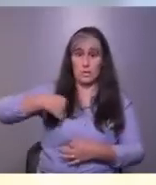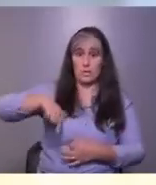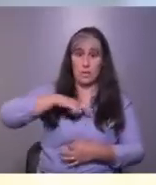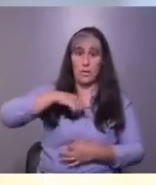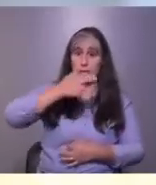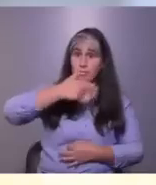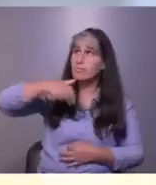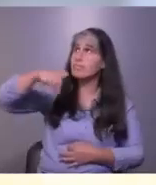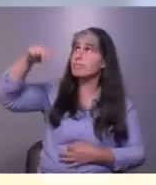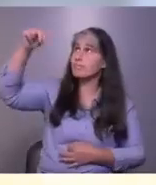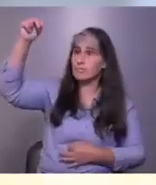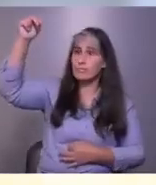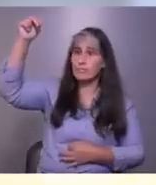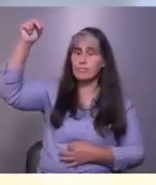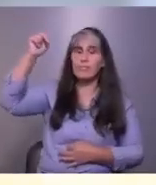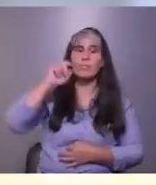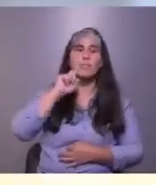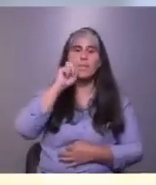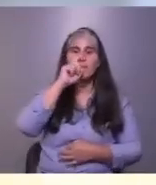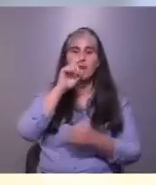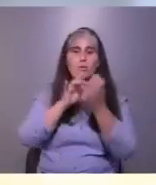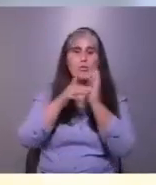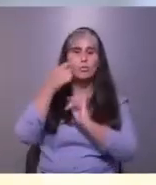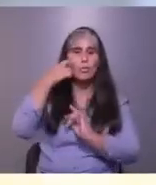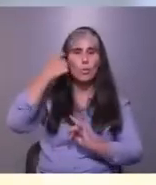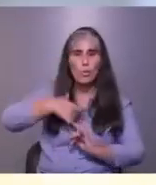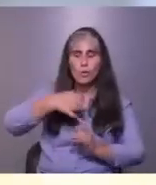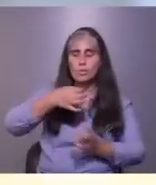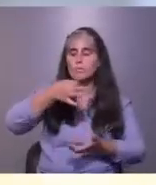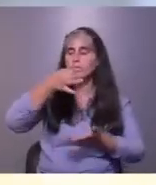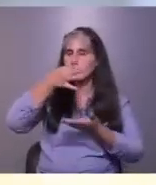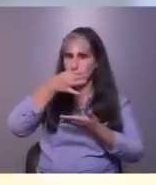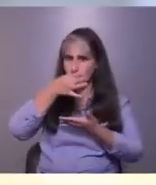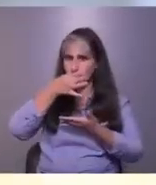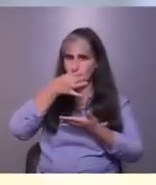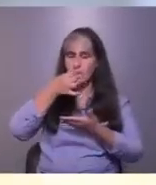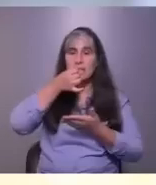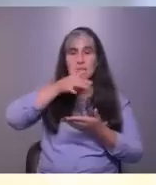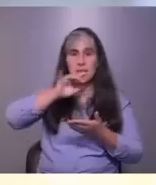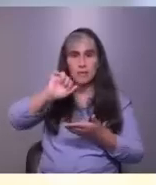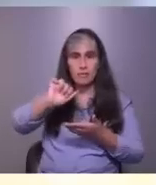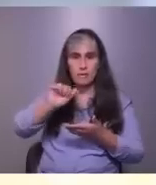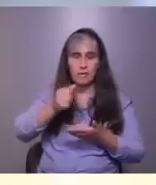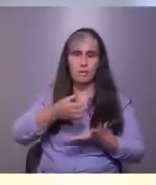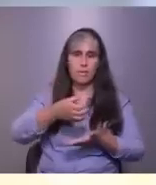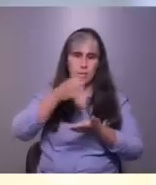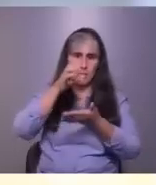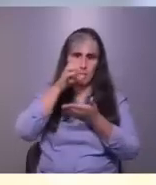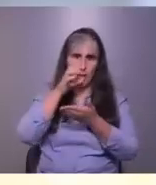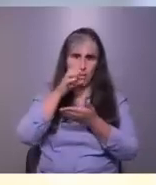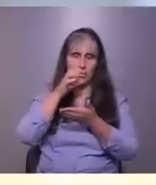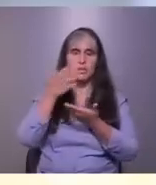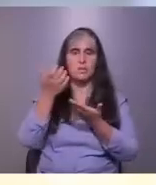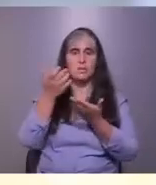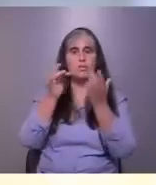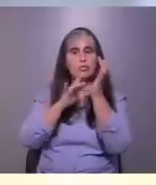Quem come a carne do Senhor Jesus e bebe o seu sangue, permanece nele para